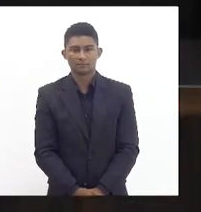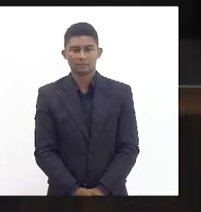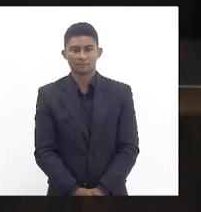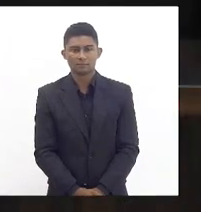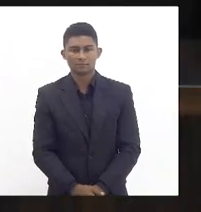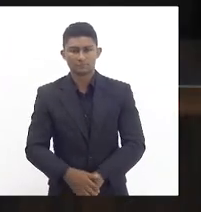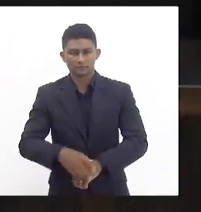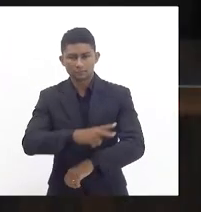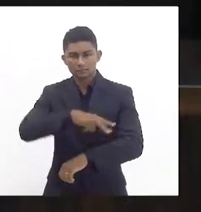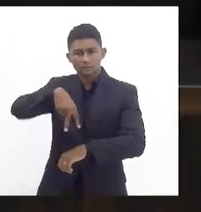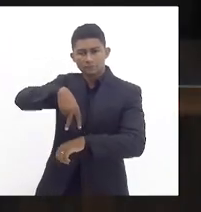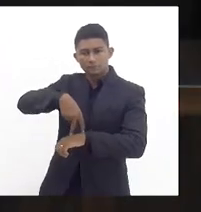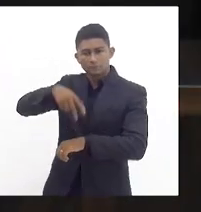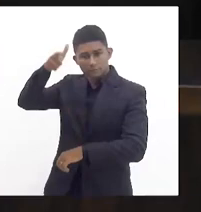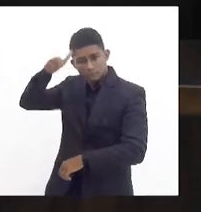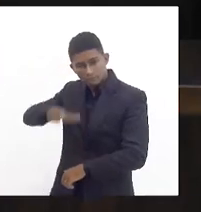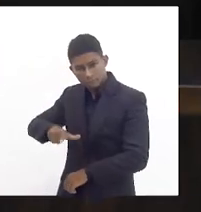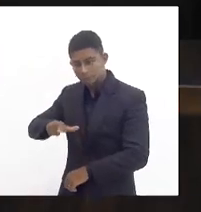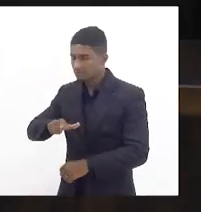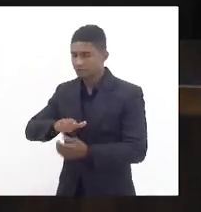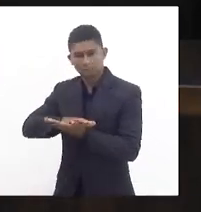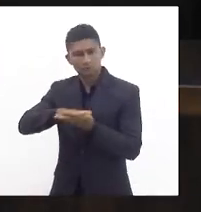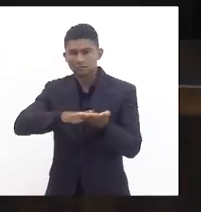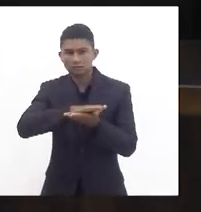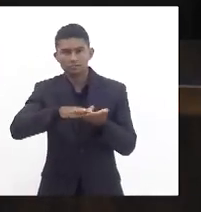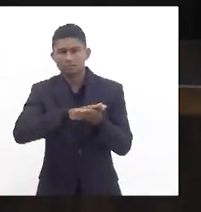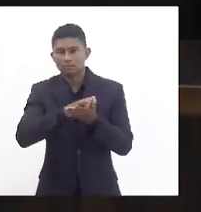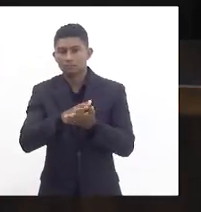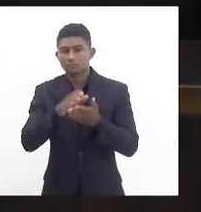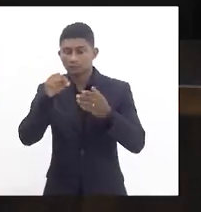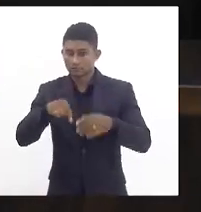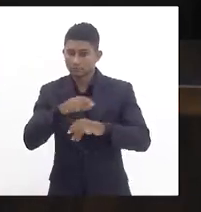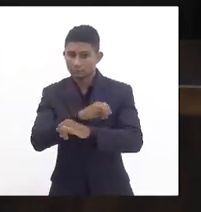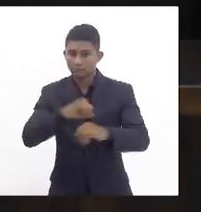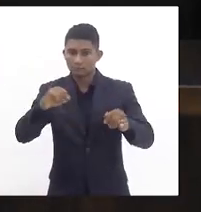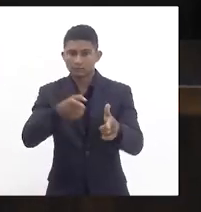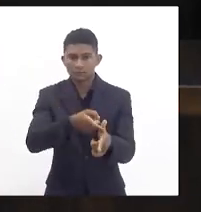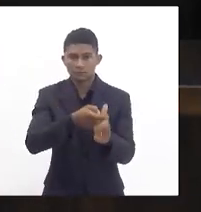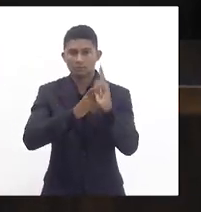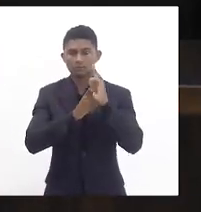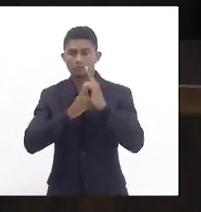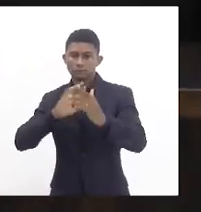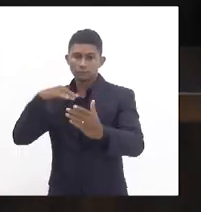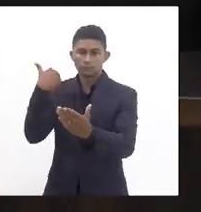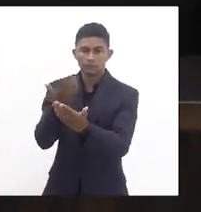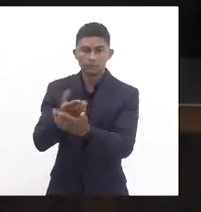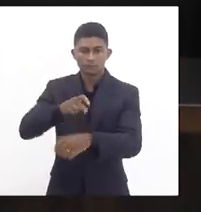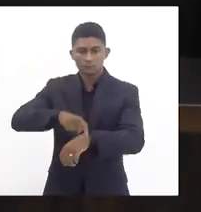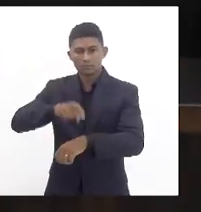Não havendo mais oradores inscritos, a presidência suspende a sessão até